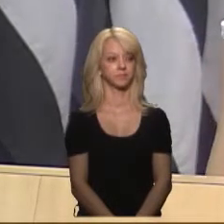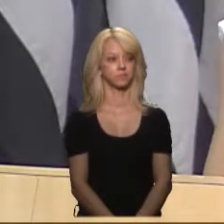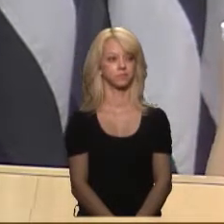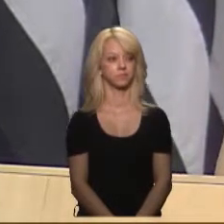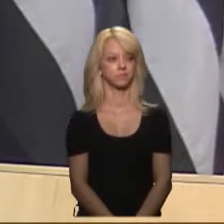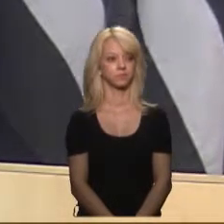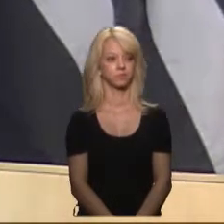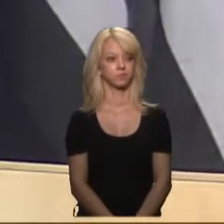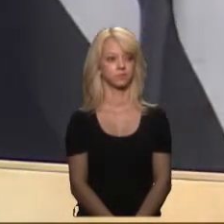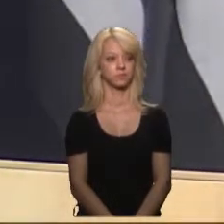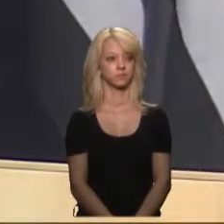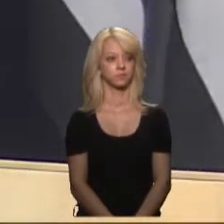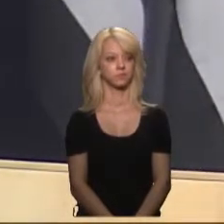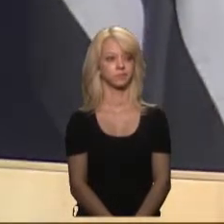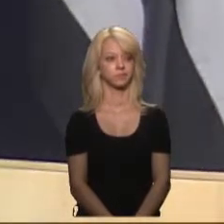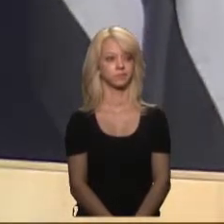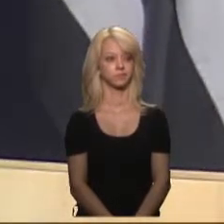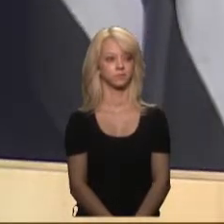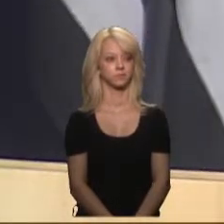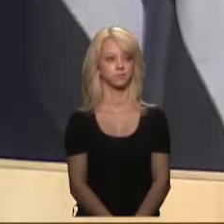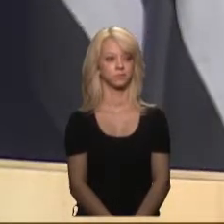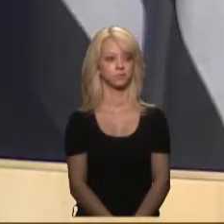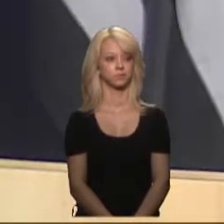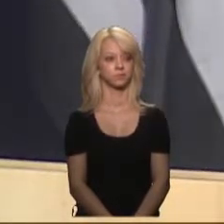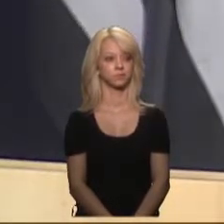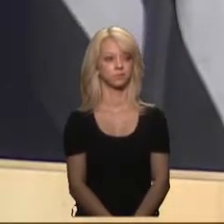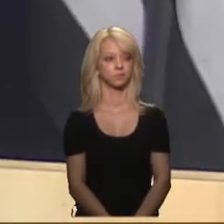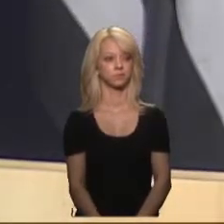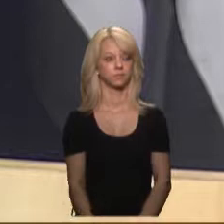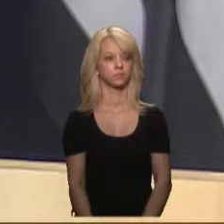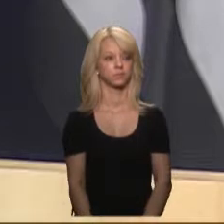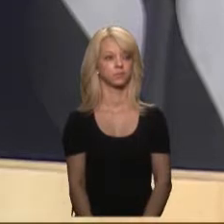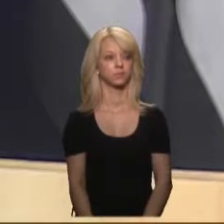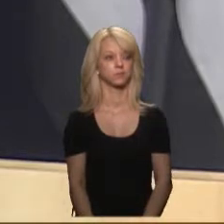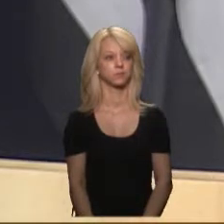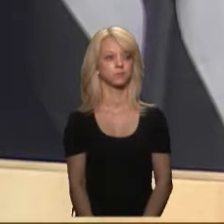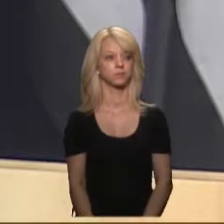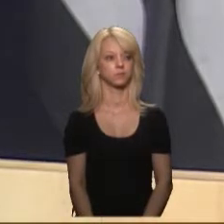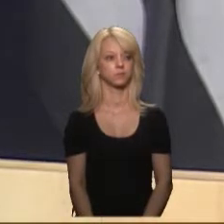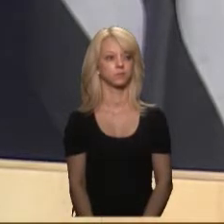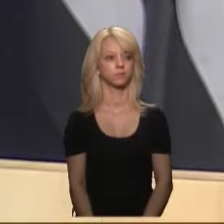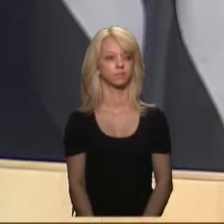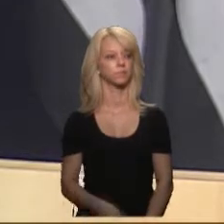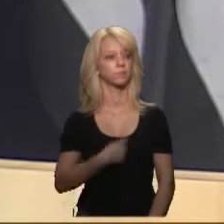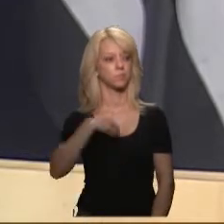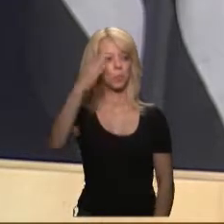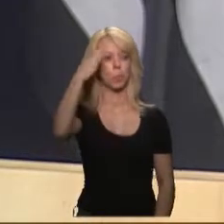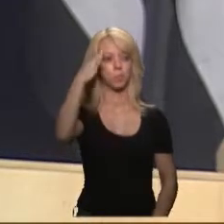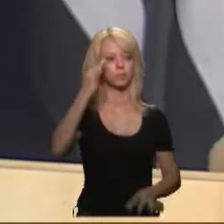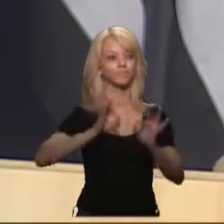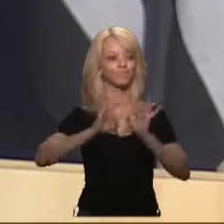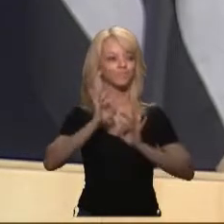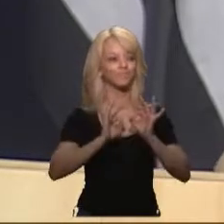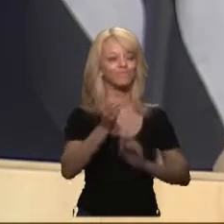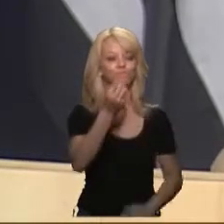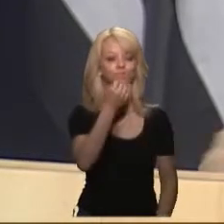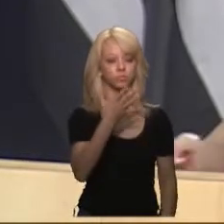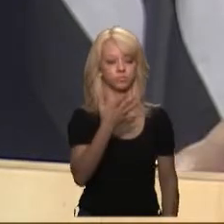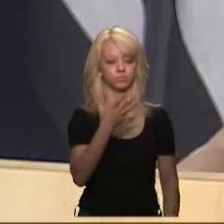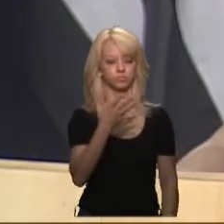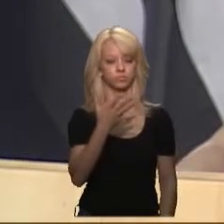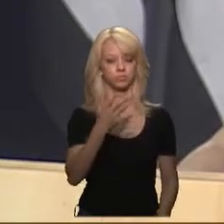vamos facilitar alguma pessoa a superar uma dificuldade, porque A pessoa que